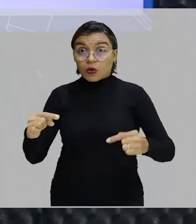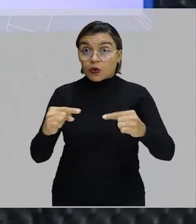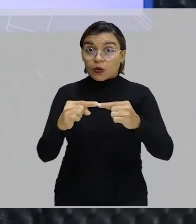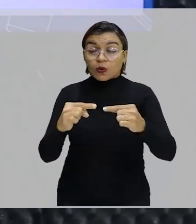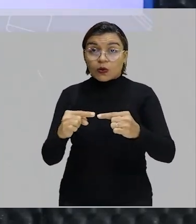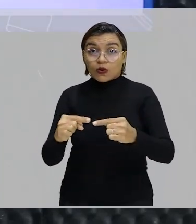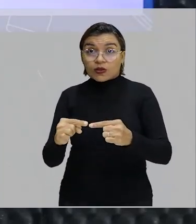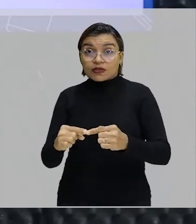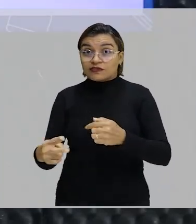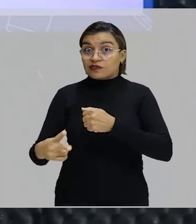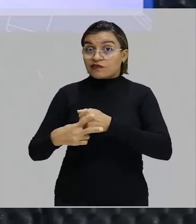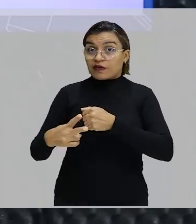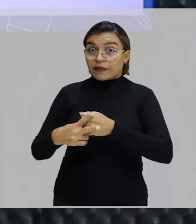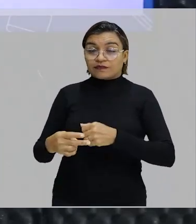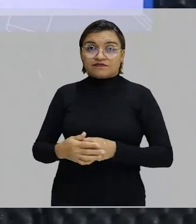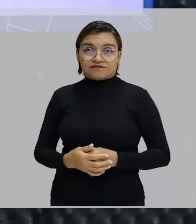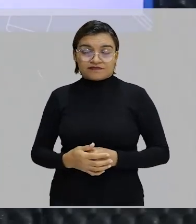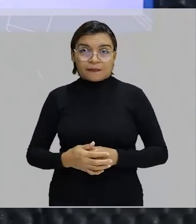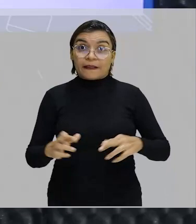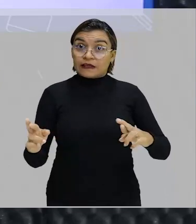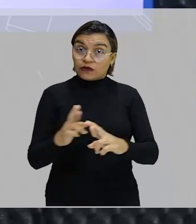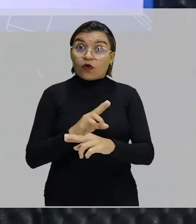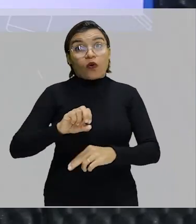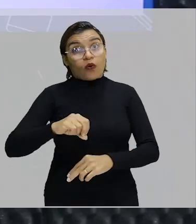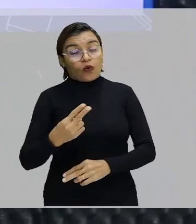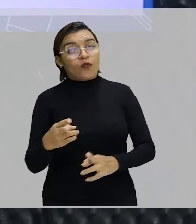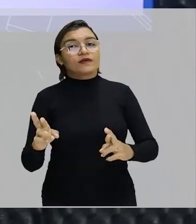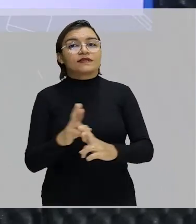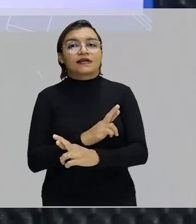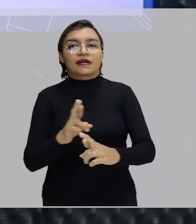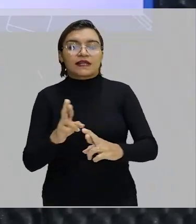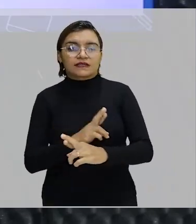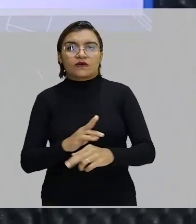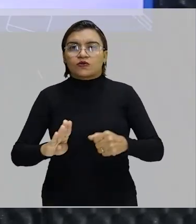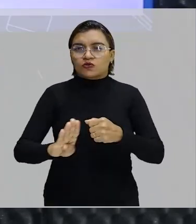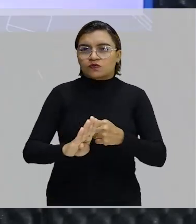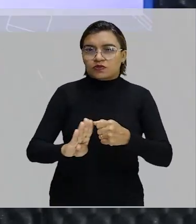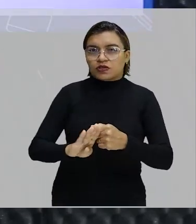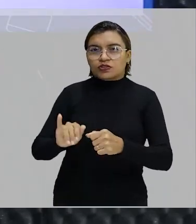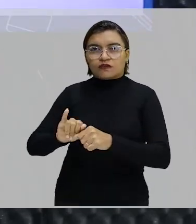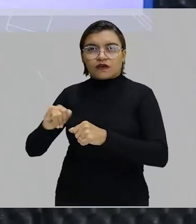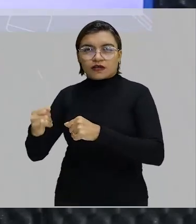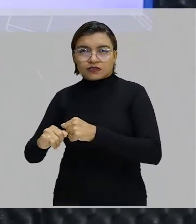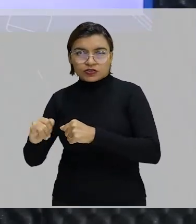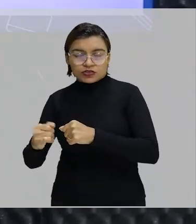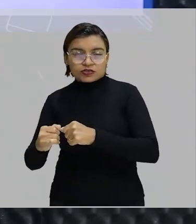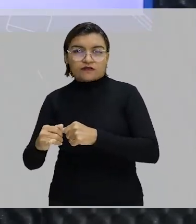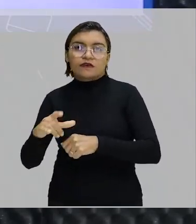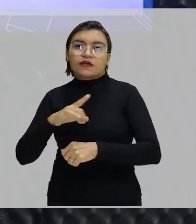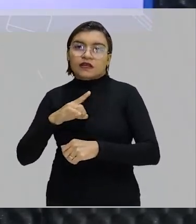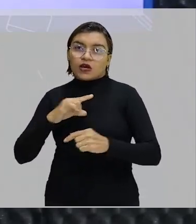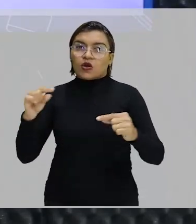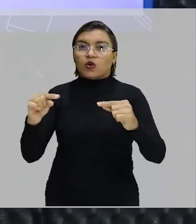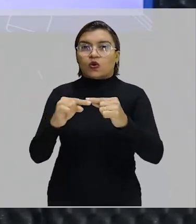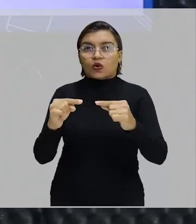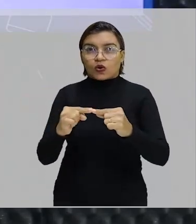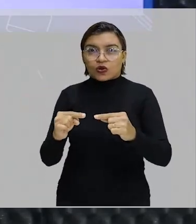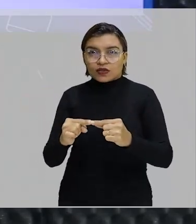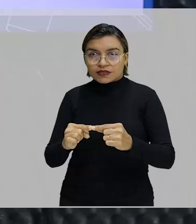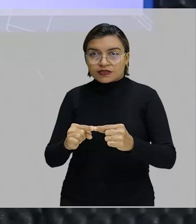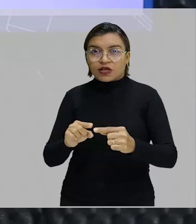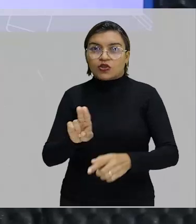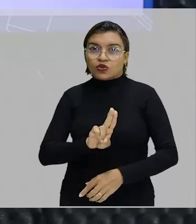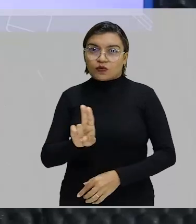relações se estabelecem entre substantivo e adjetivo, né, entre nomes, nós falamos de concordância nominal, tá